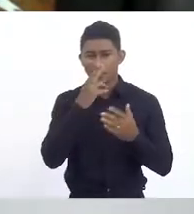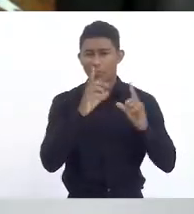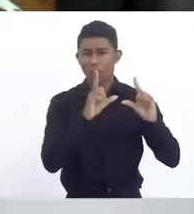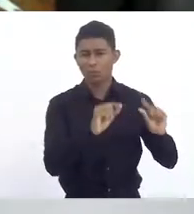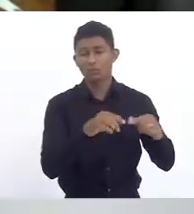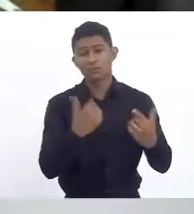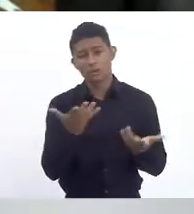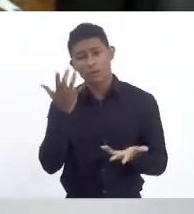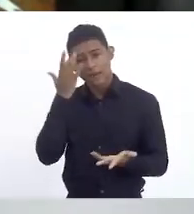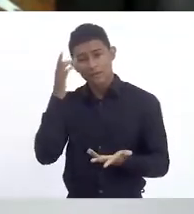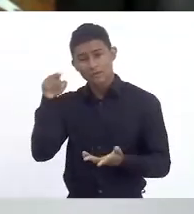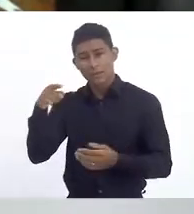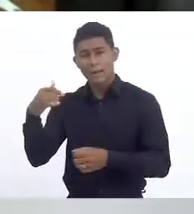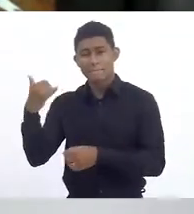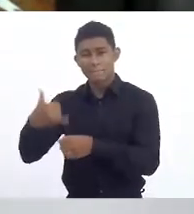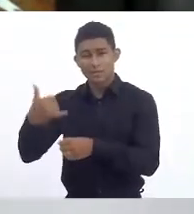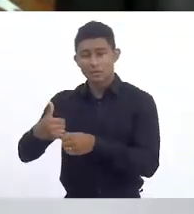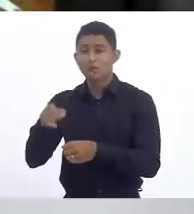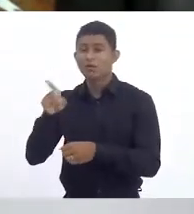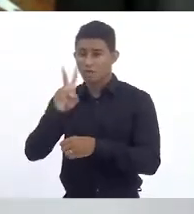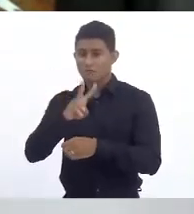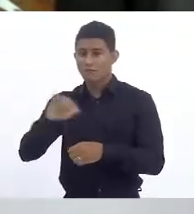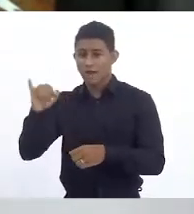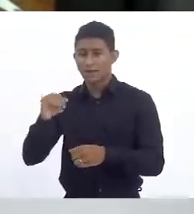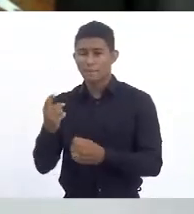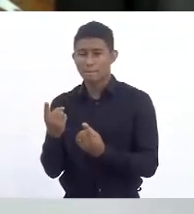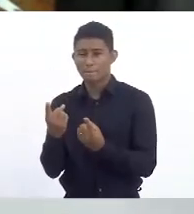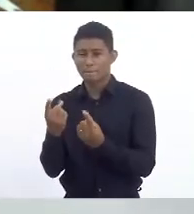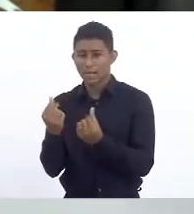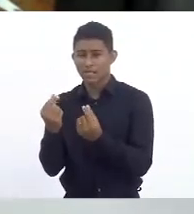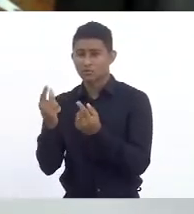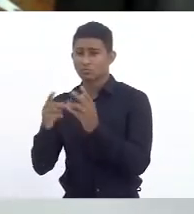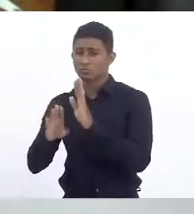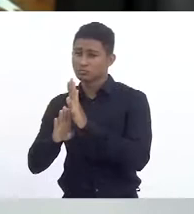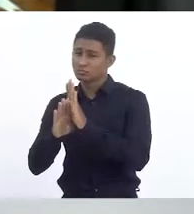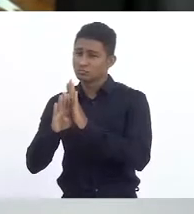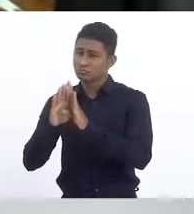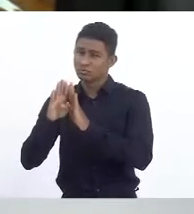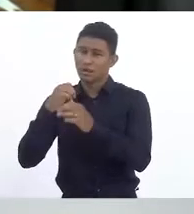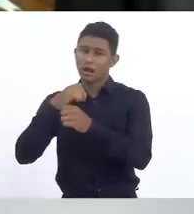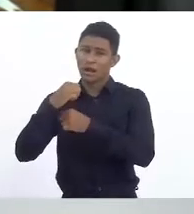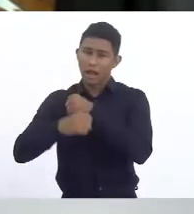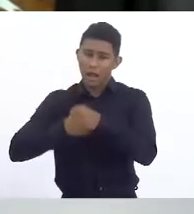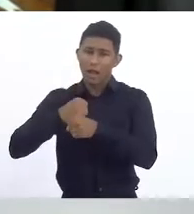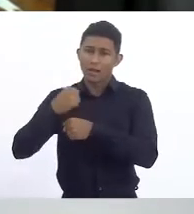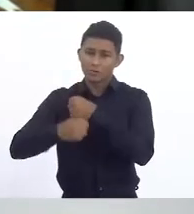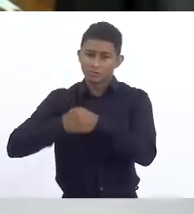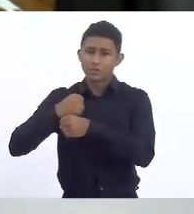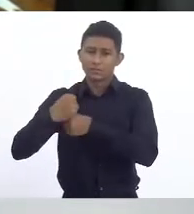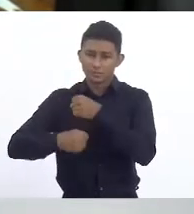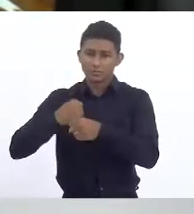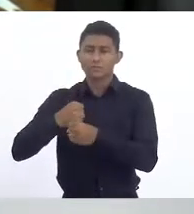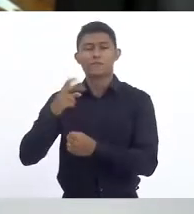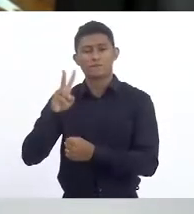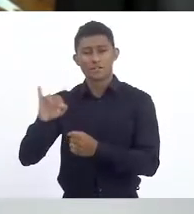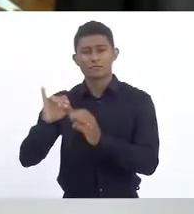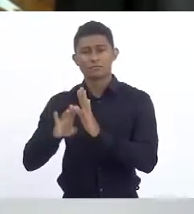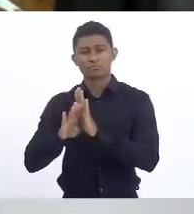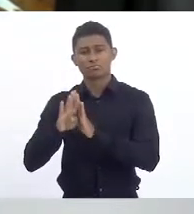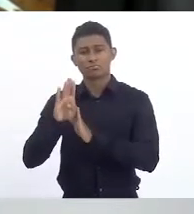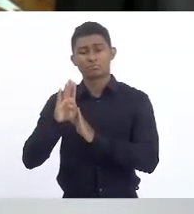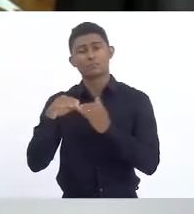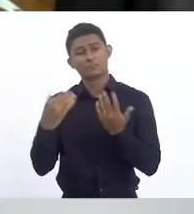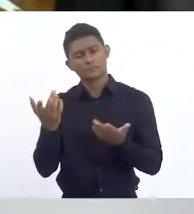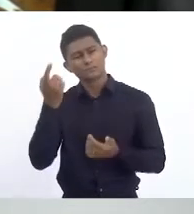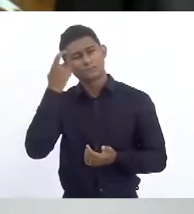petróleo é se manter por aí ou até crescer aí nos próximos anos. E, na verdade, quer dizer, a ideia